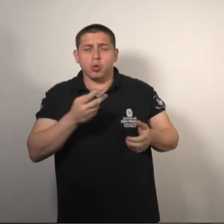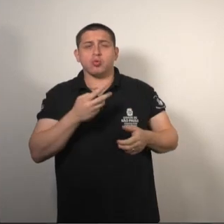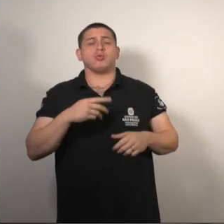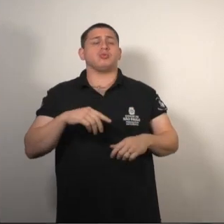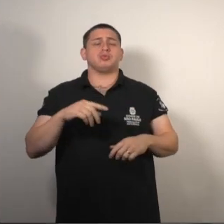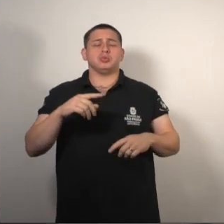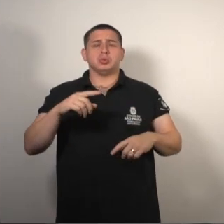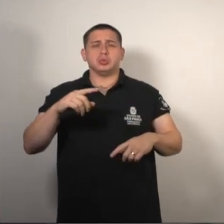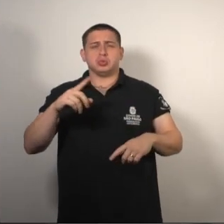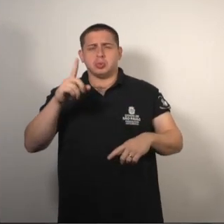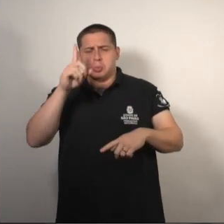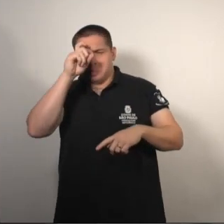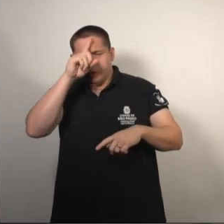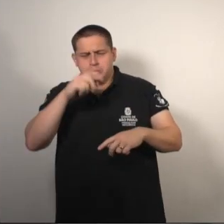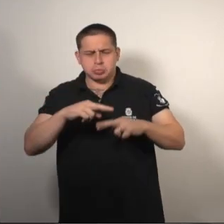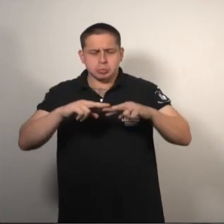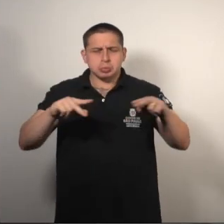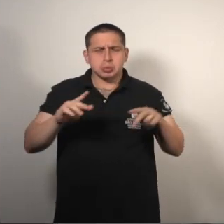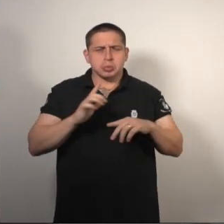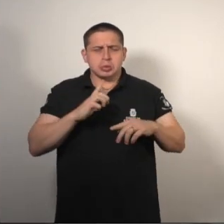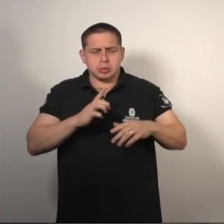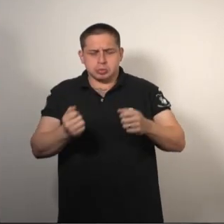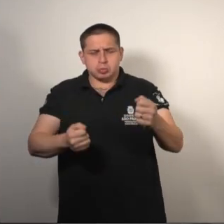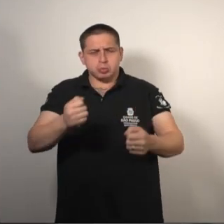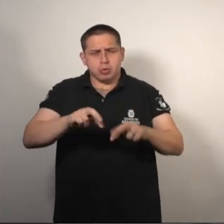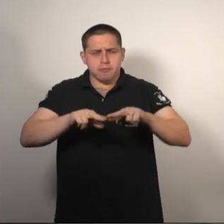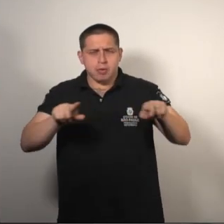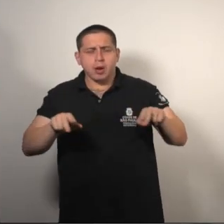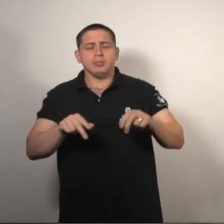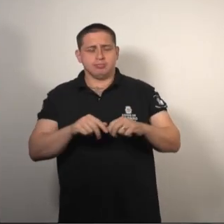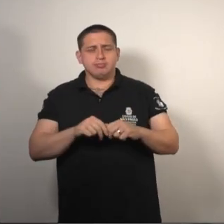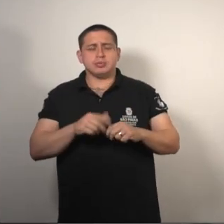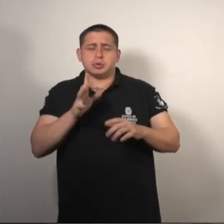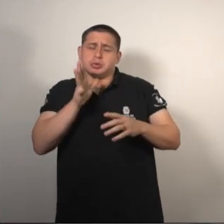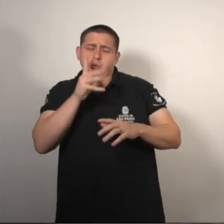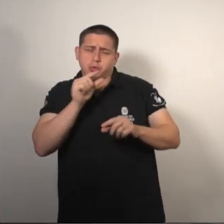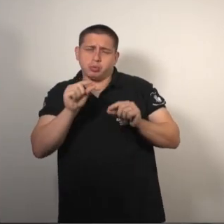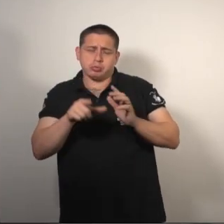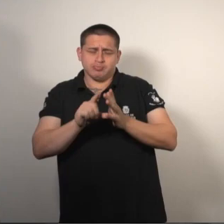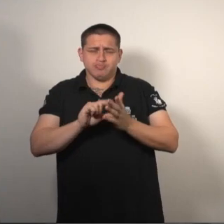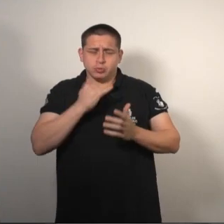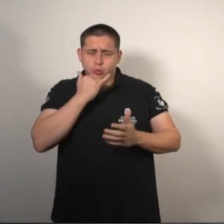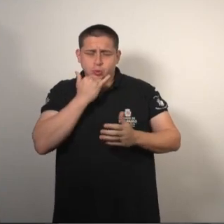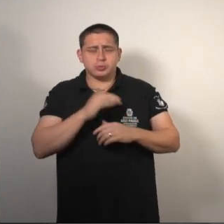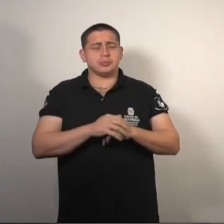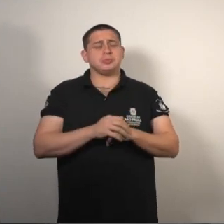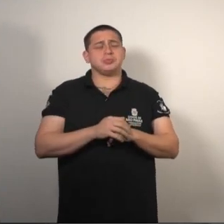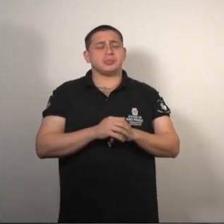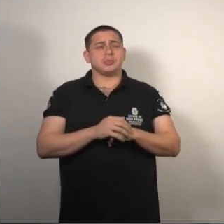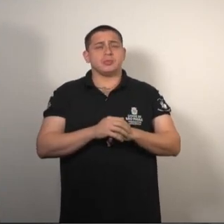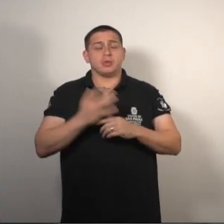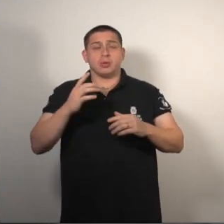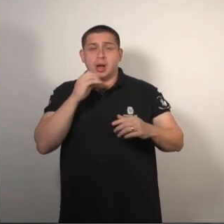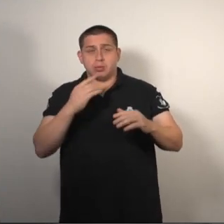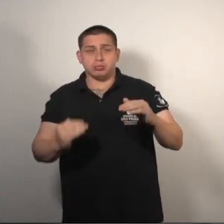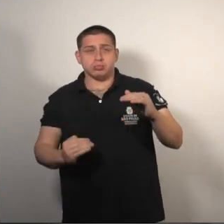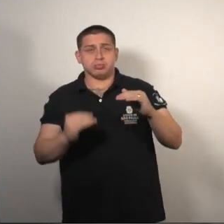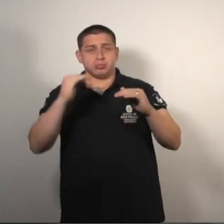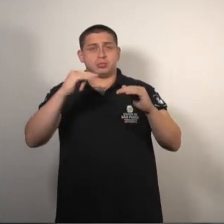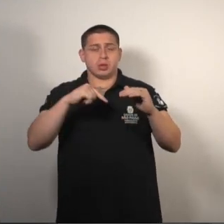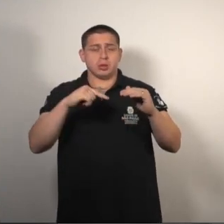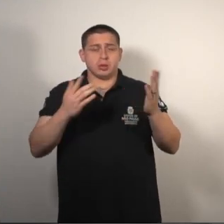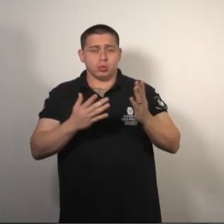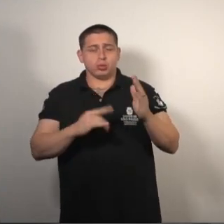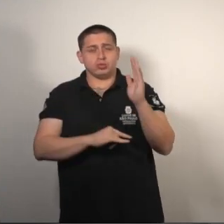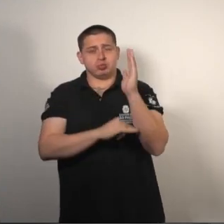e condutores. Então, por isso, era uma agenda grande, importante, atrasou um pouquinho. O prefeito veio direto aqui para o 6º andar, então a gente pede desculpa aí por